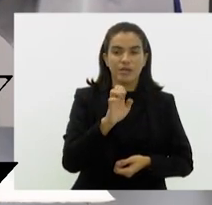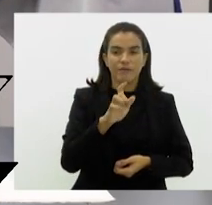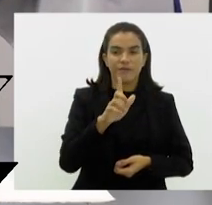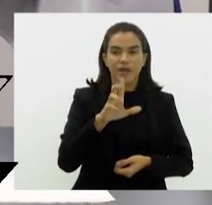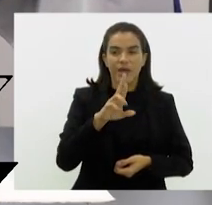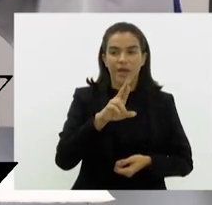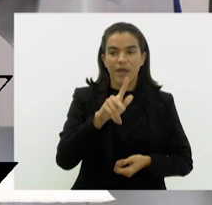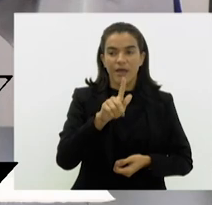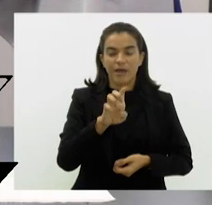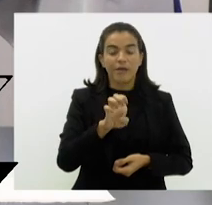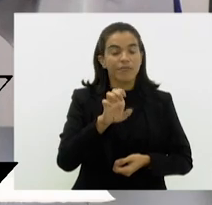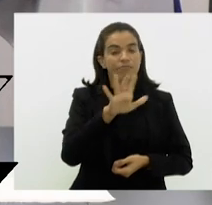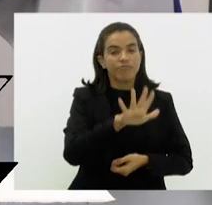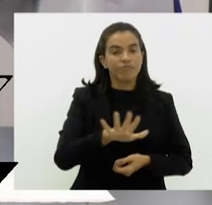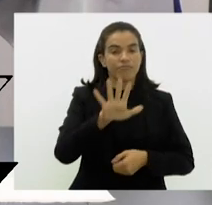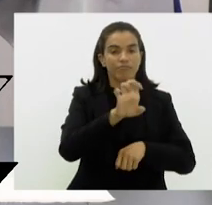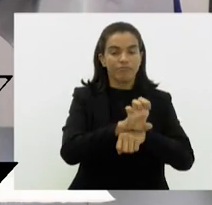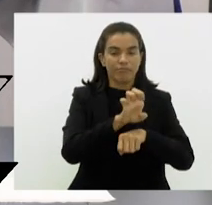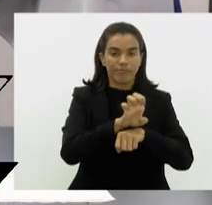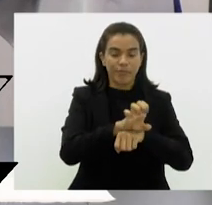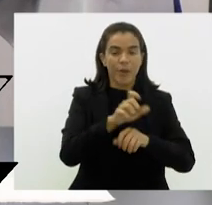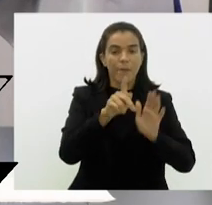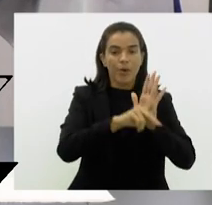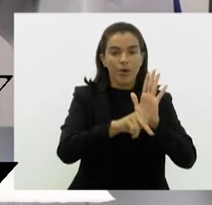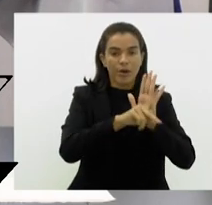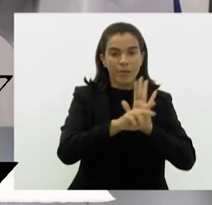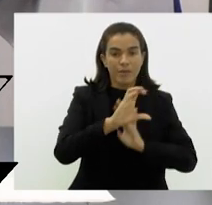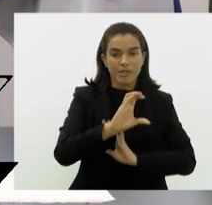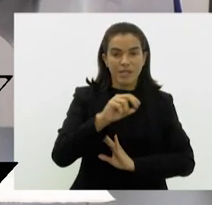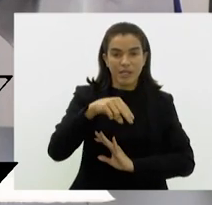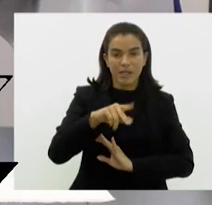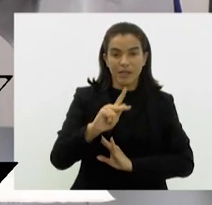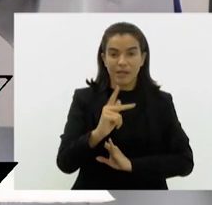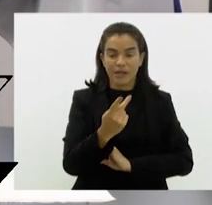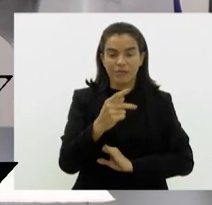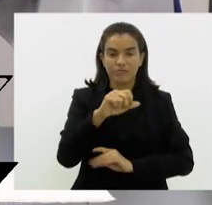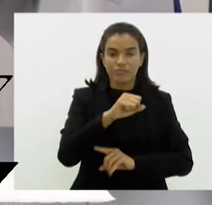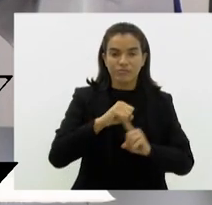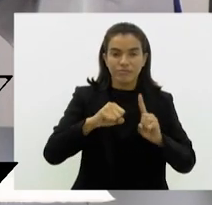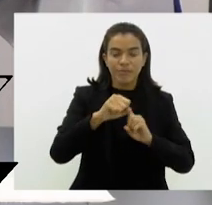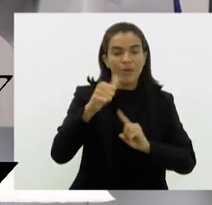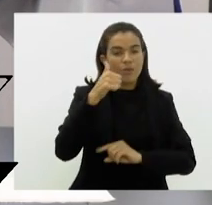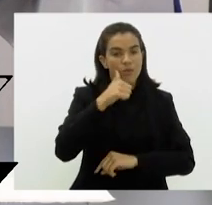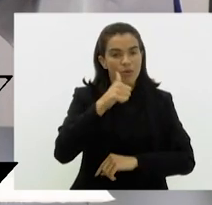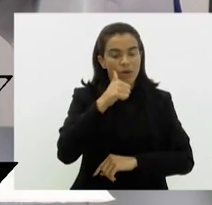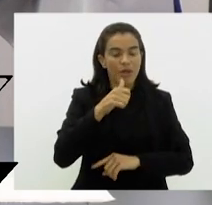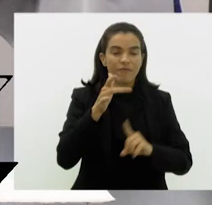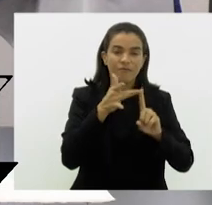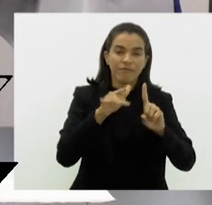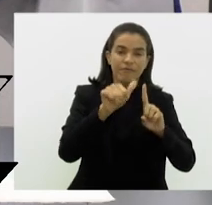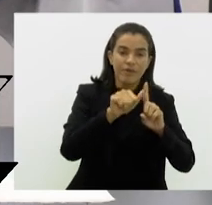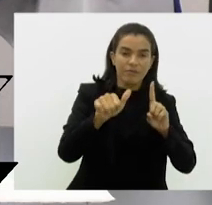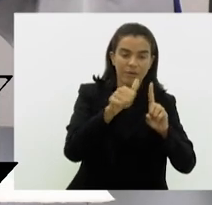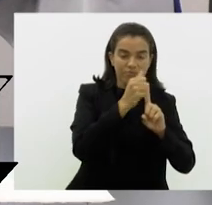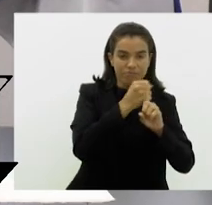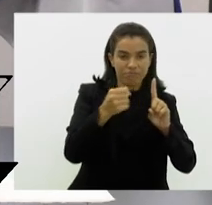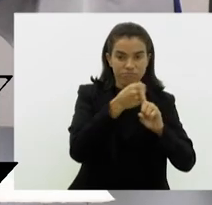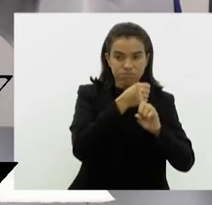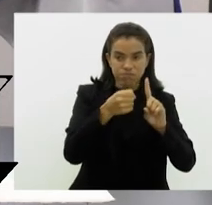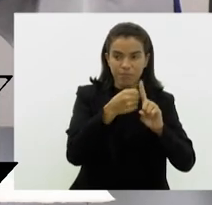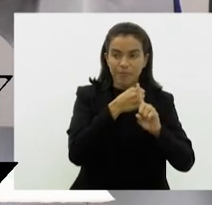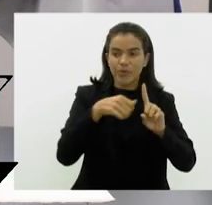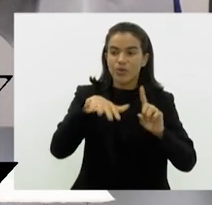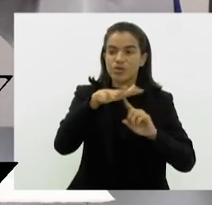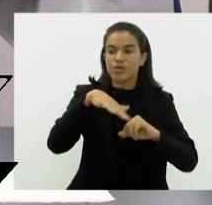que institui no âmbito do Estado do Rio de Janeiro o programa da CNH Social destinado a mulheres que foram vítimas de violência doméstica no